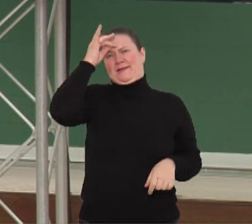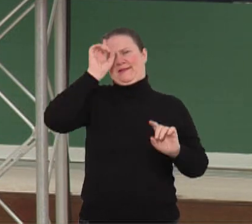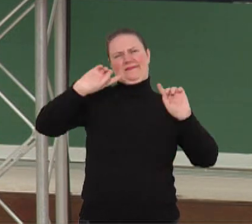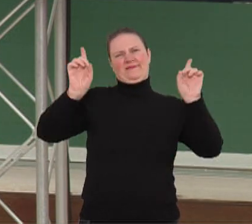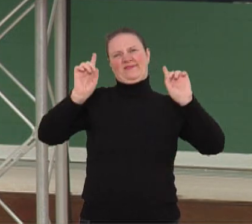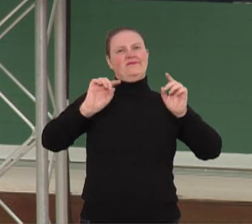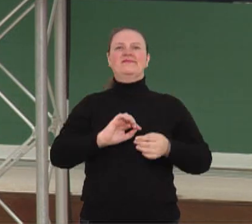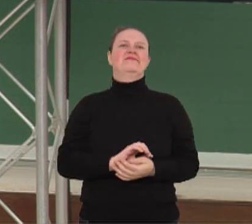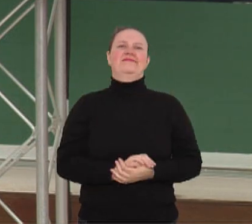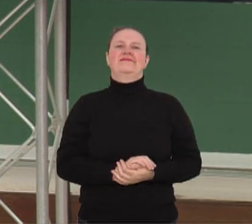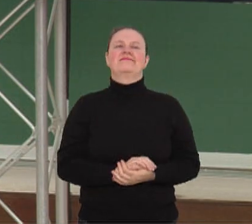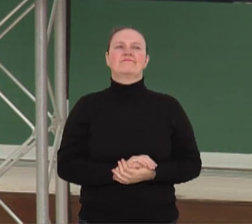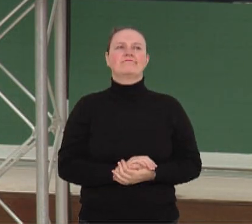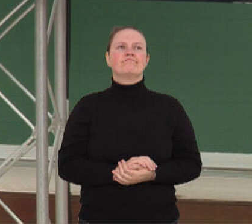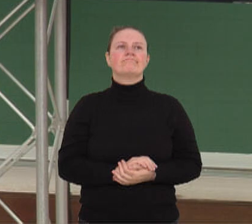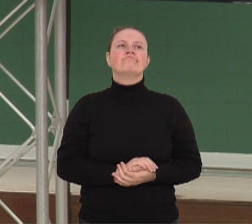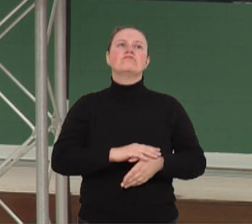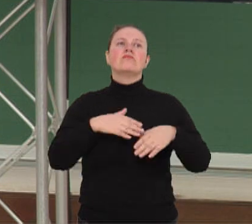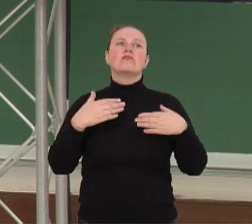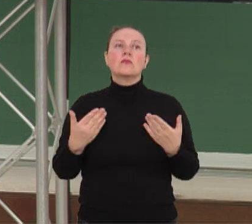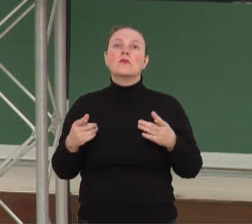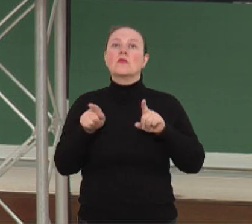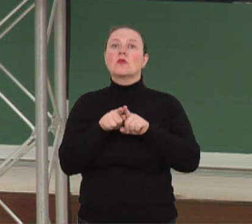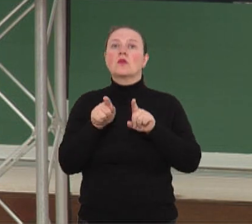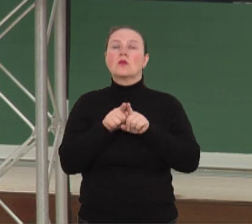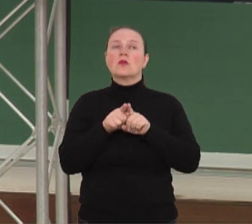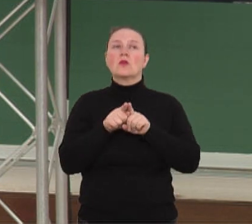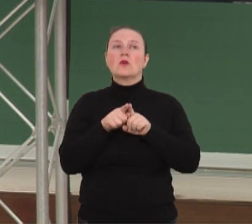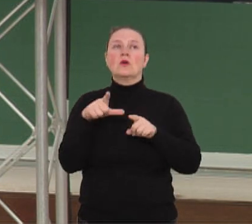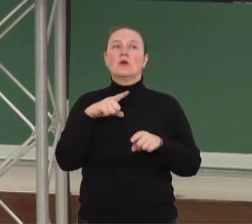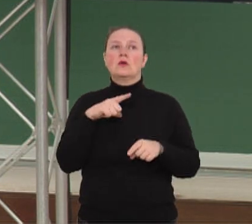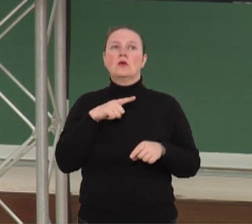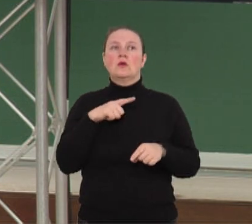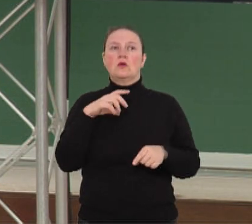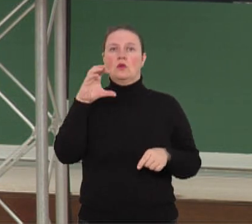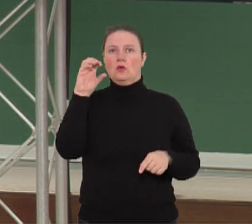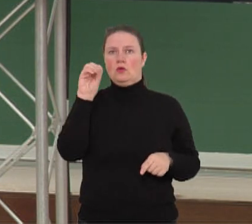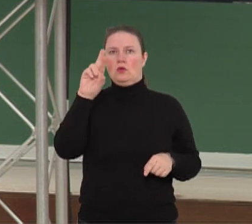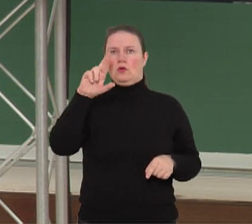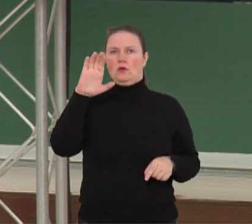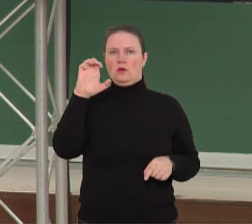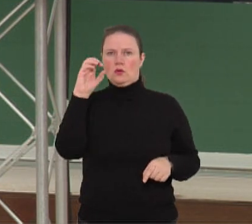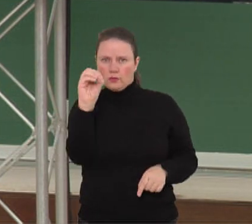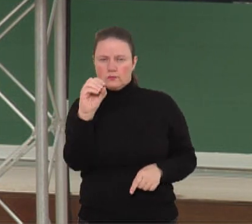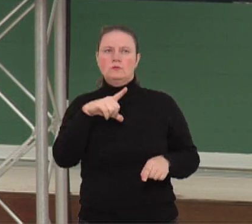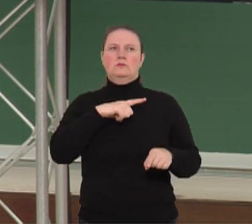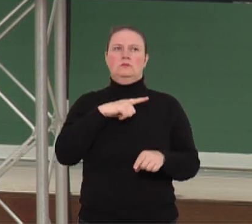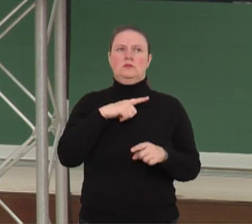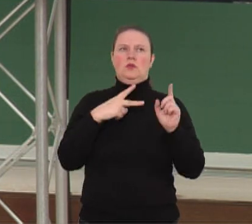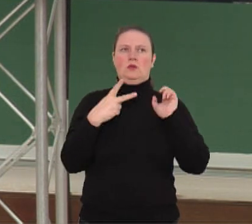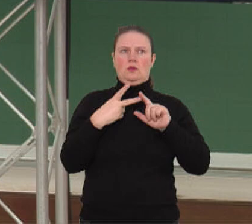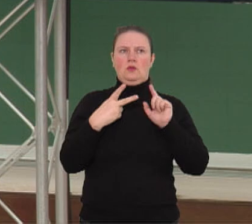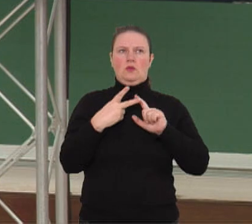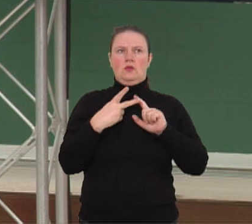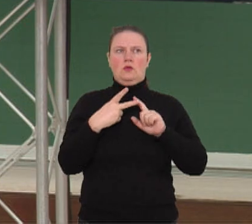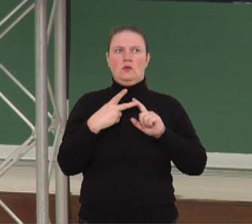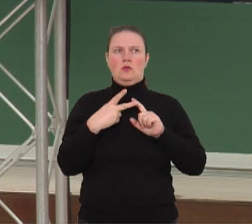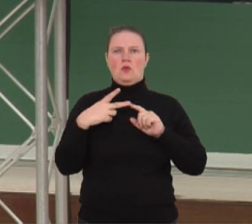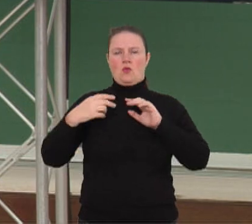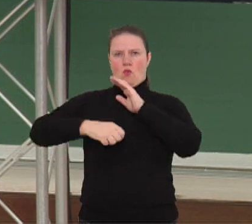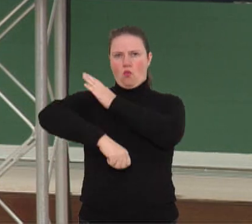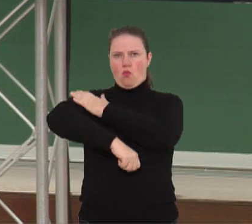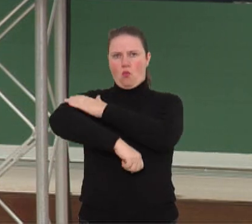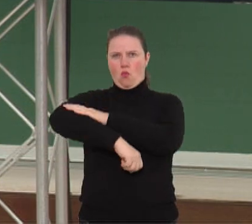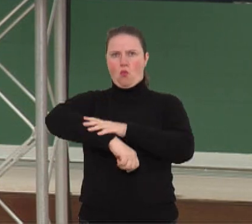bom? Aqui, a cabeça do Órion, aqui o cinturão dele, o saiote que ele usa, um dos